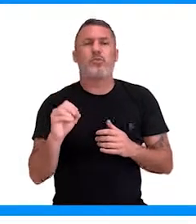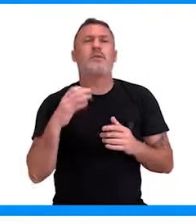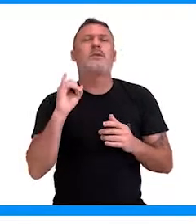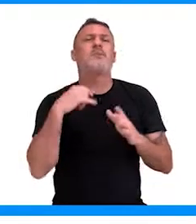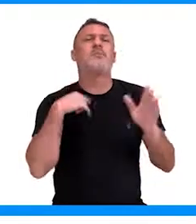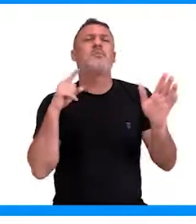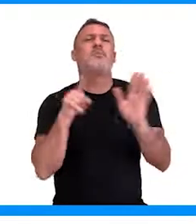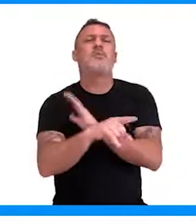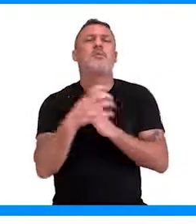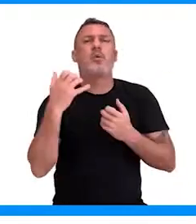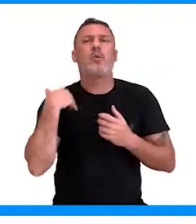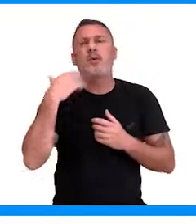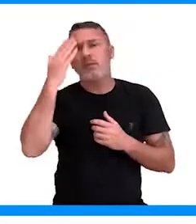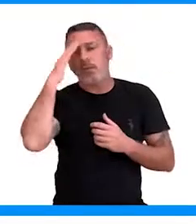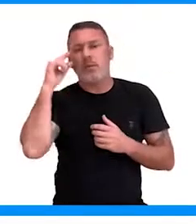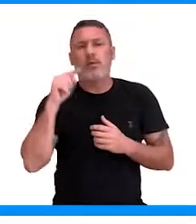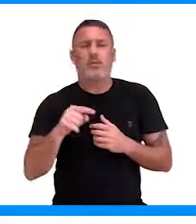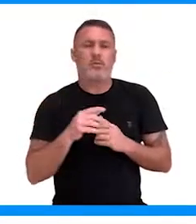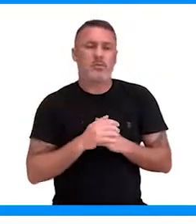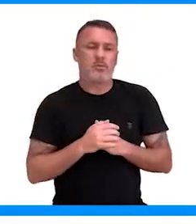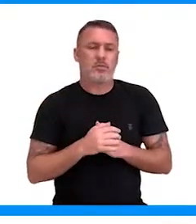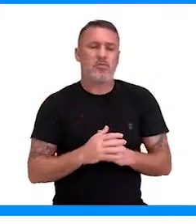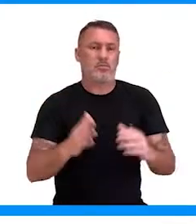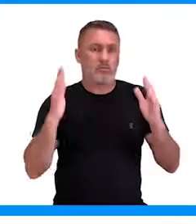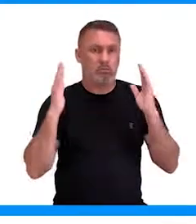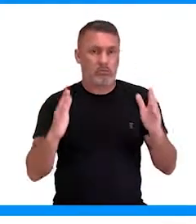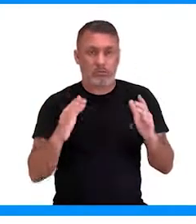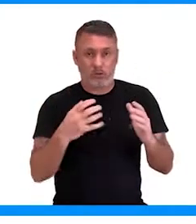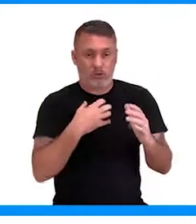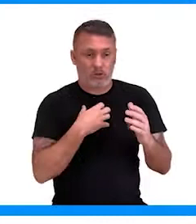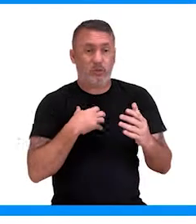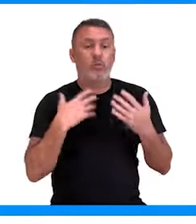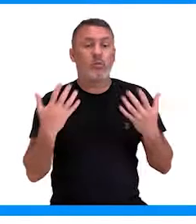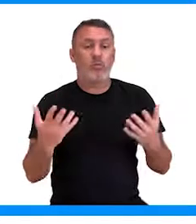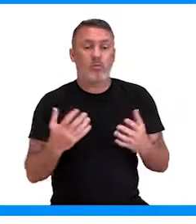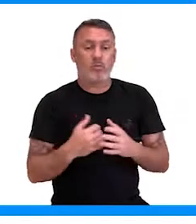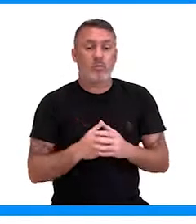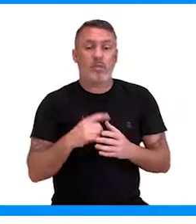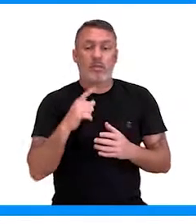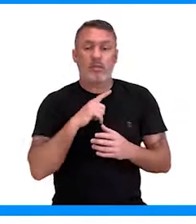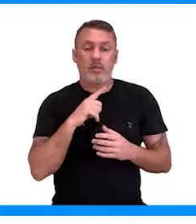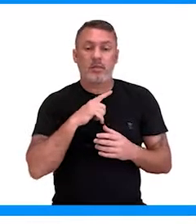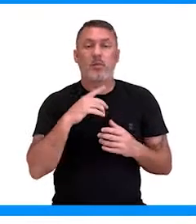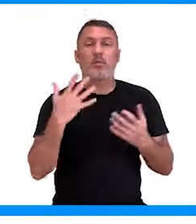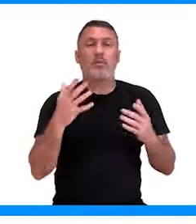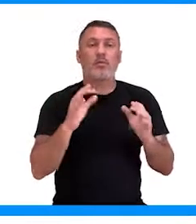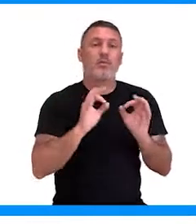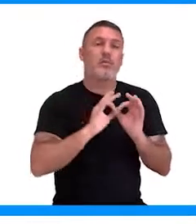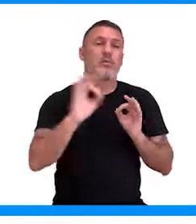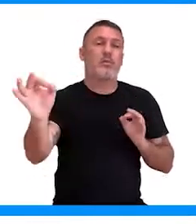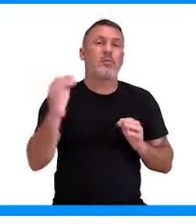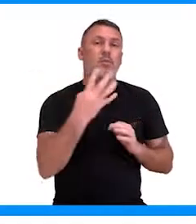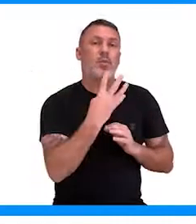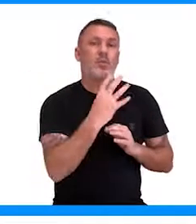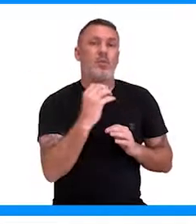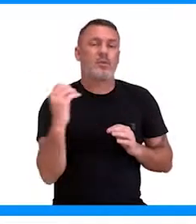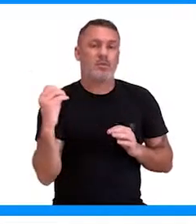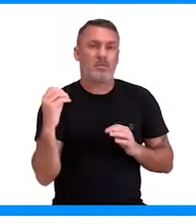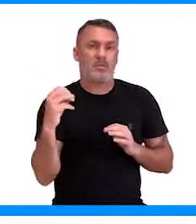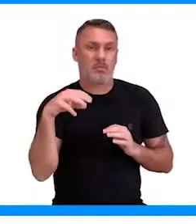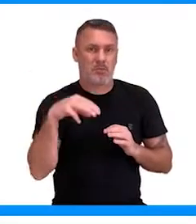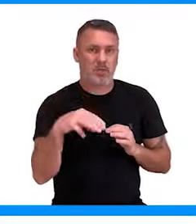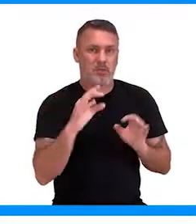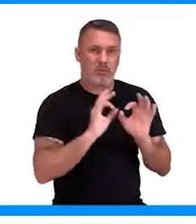qual é o ângulo, este ângulo θ, para o qual eu tenho um alcance de